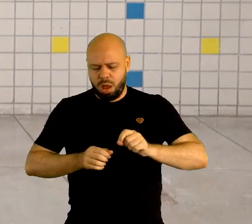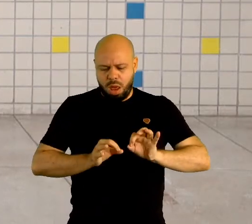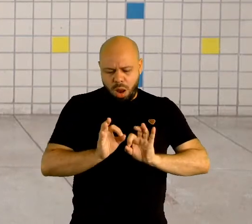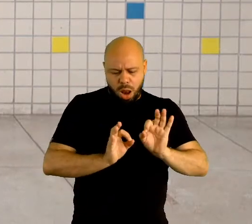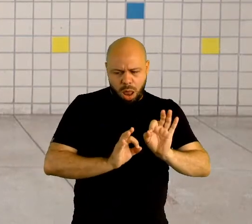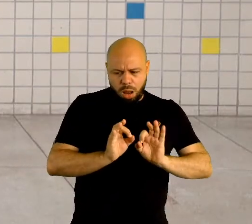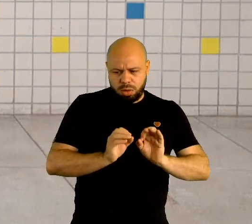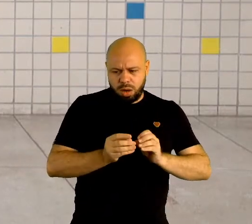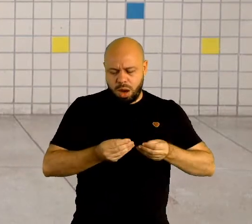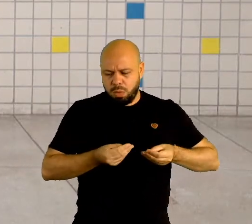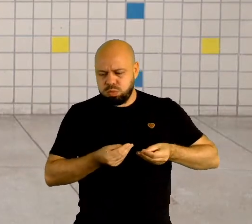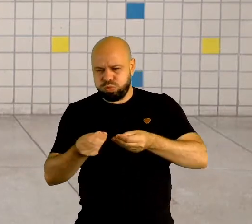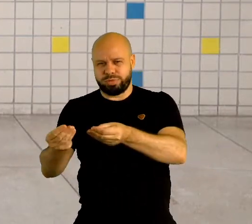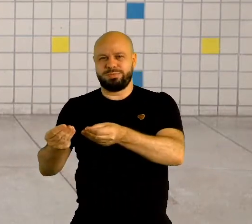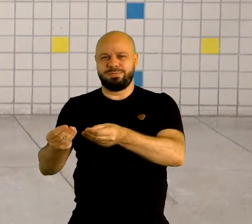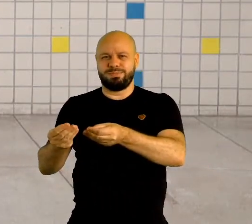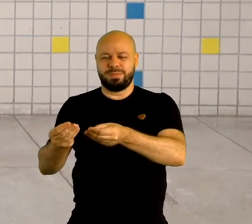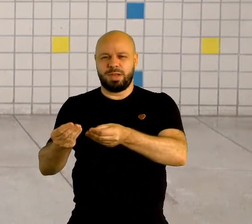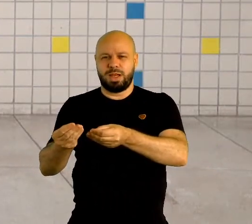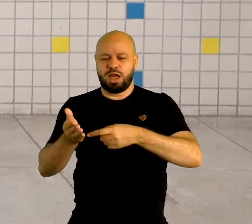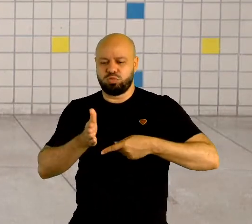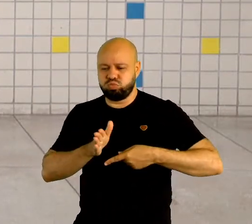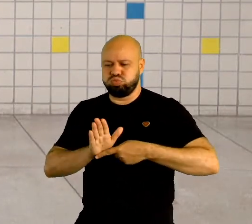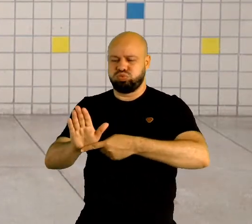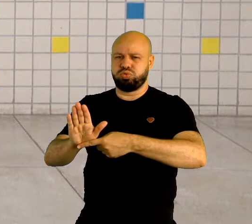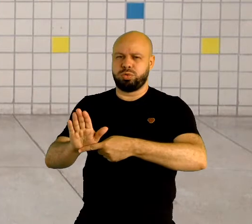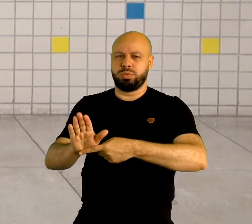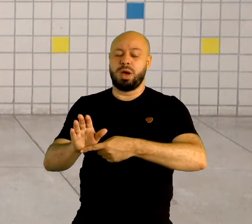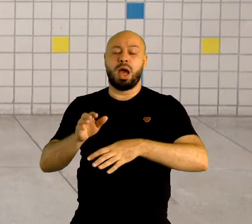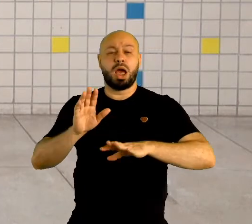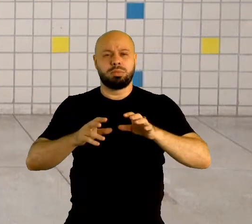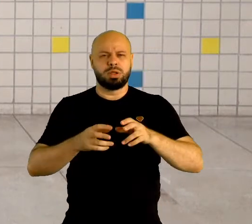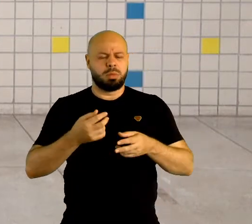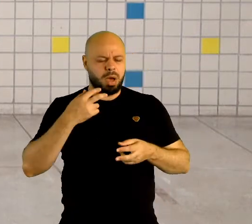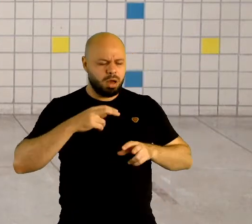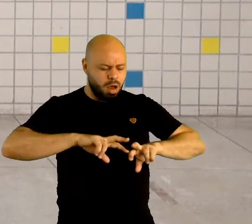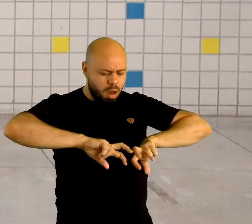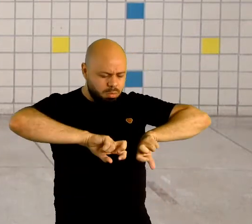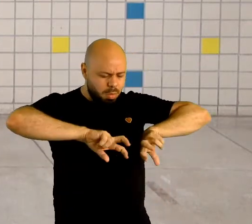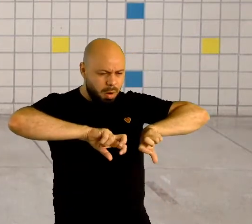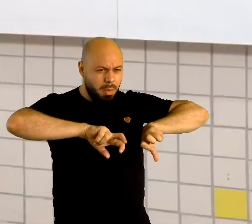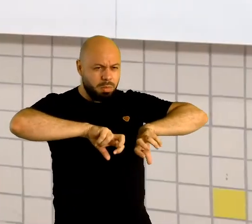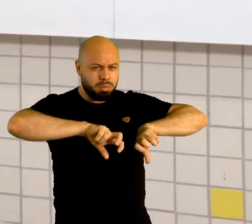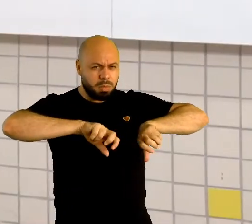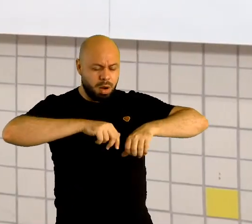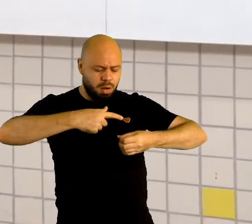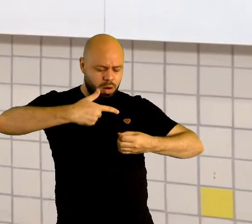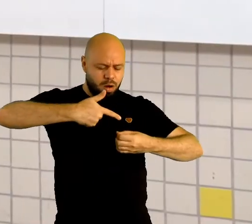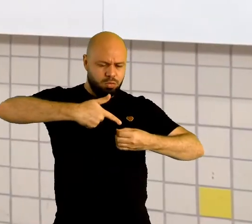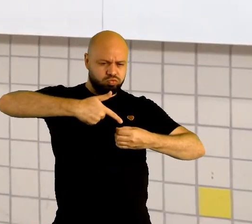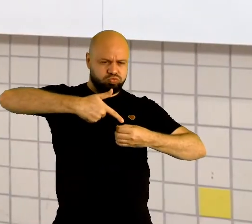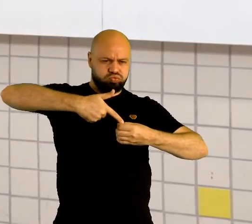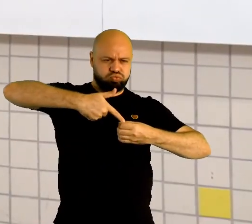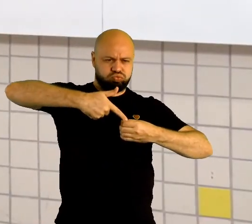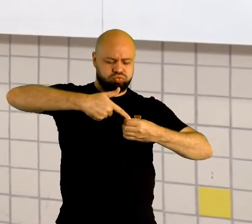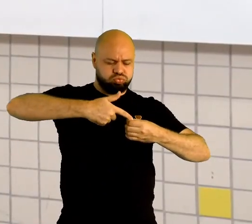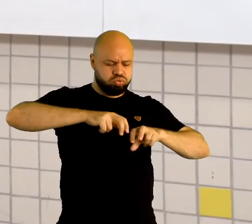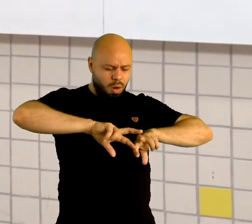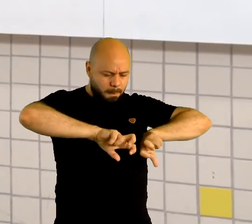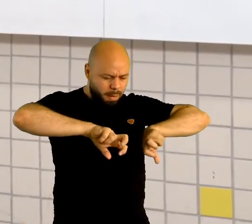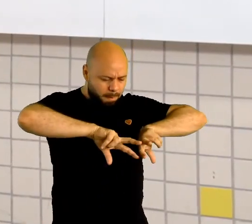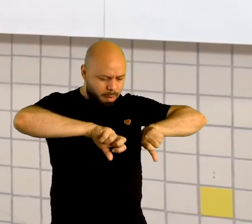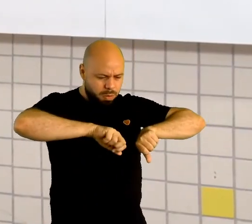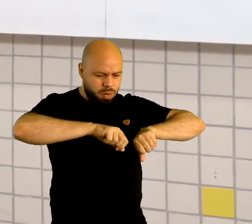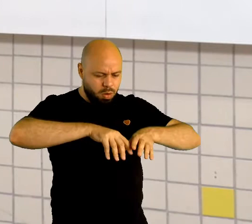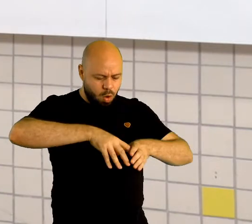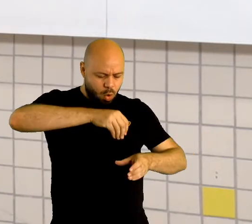gente tem retratado ali a extração do petróleo, né? E esse petróleo ele vai ser preparado para